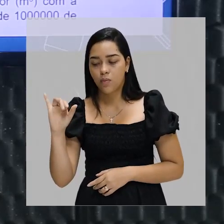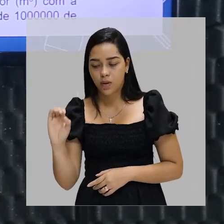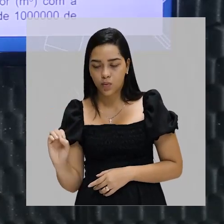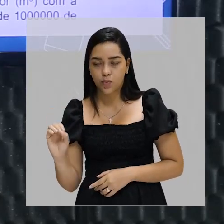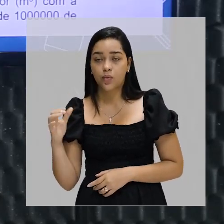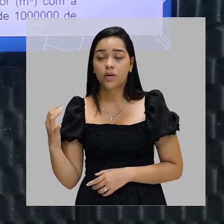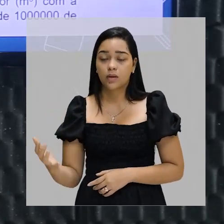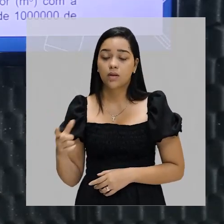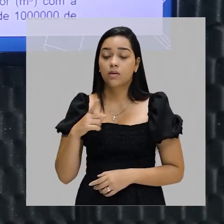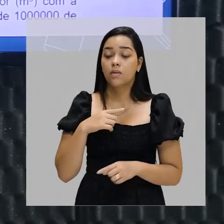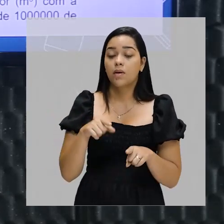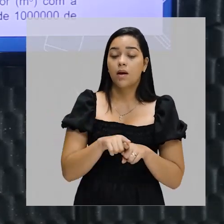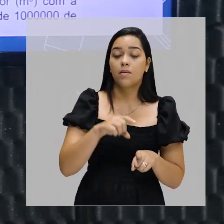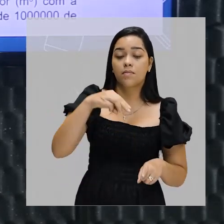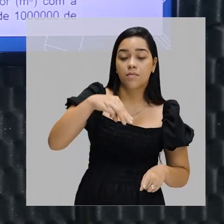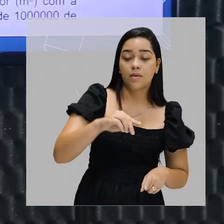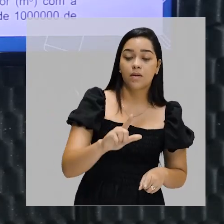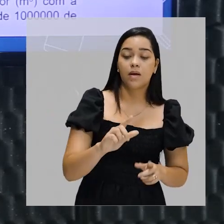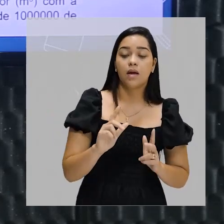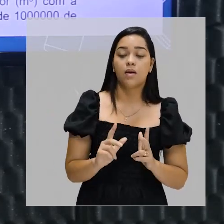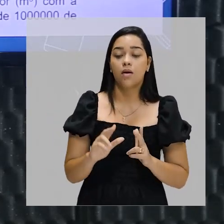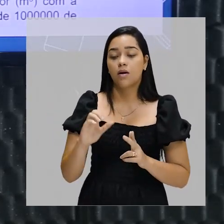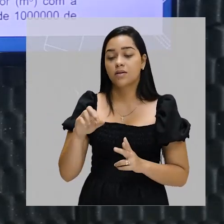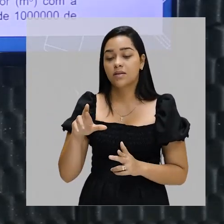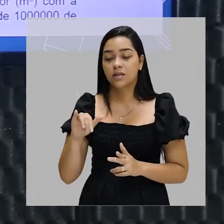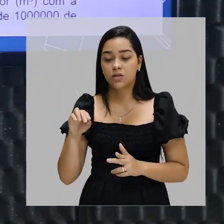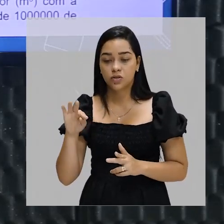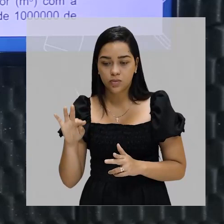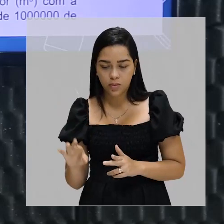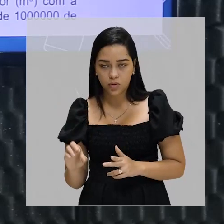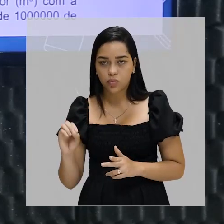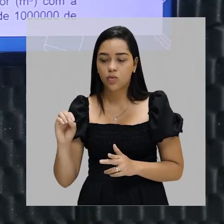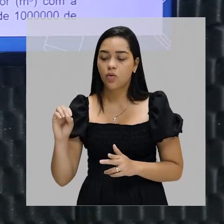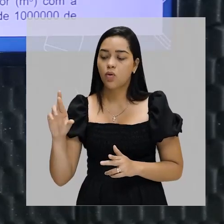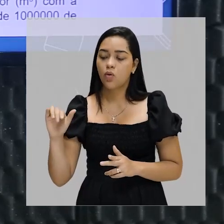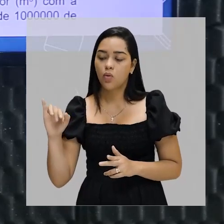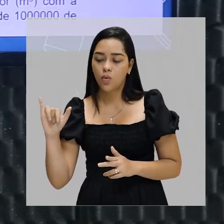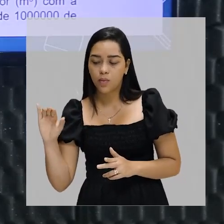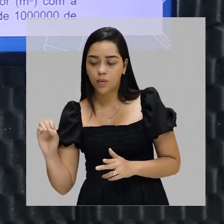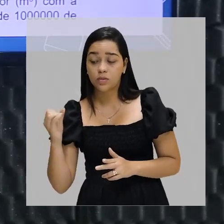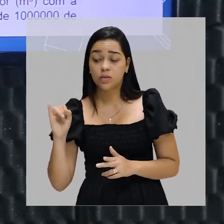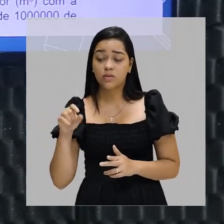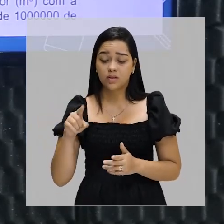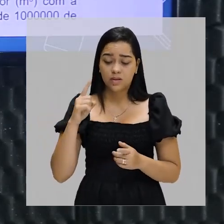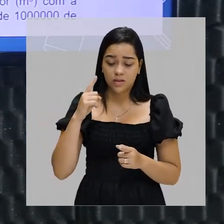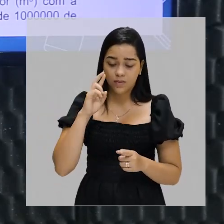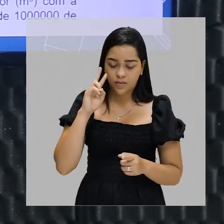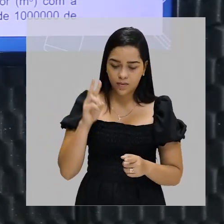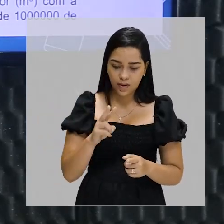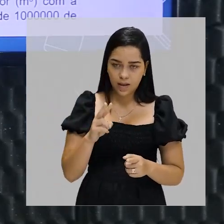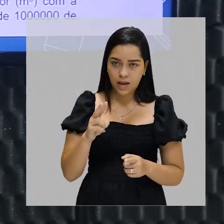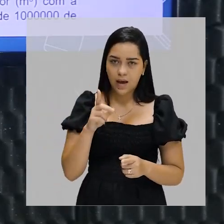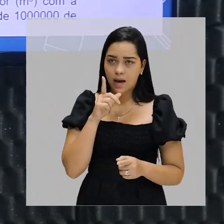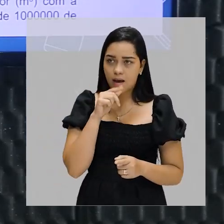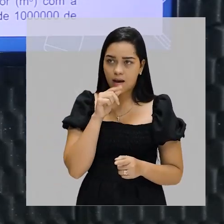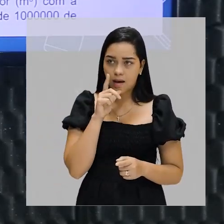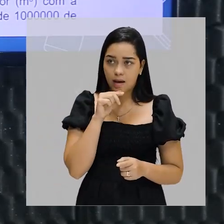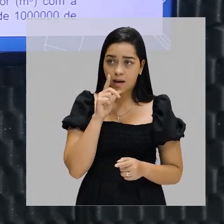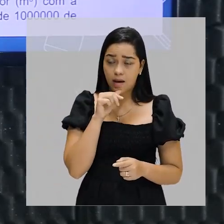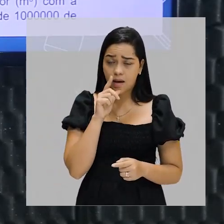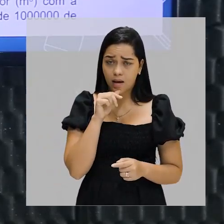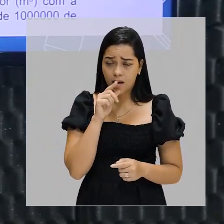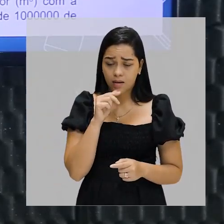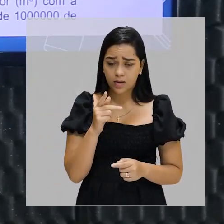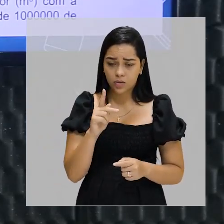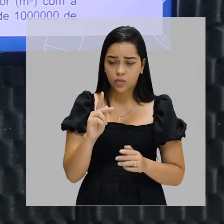mililitro equivale a 1 centímetro cúbico. Se você observar a sua conta de água, o consumo da